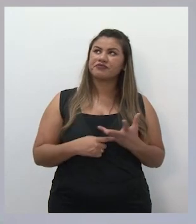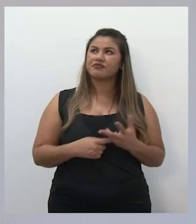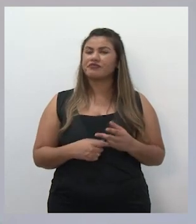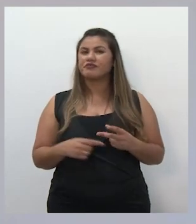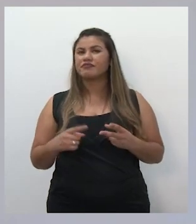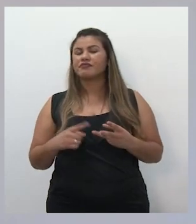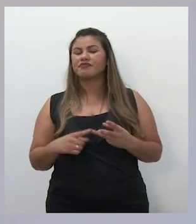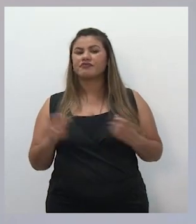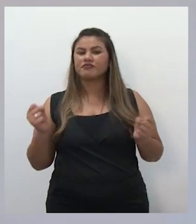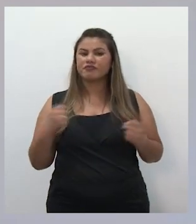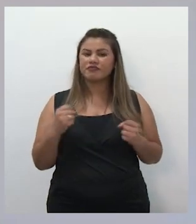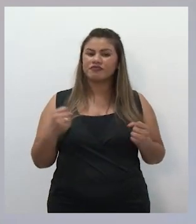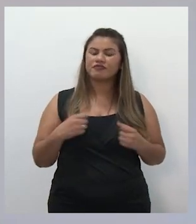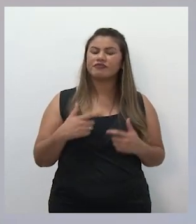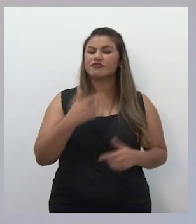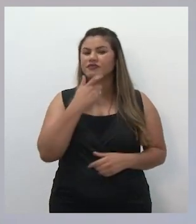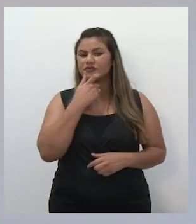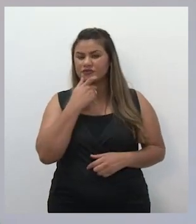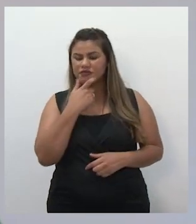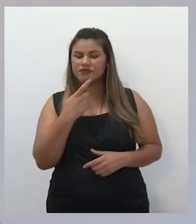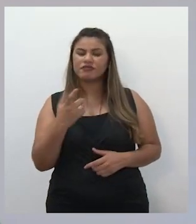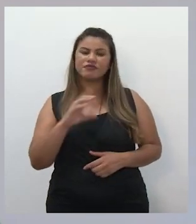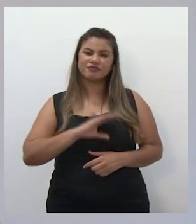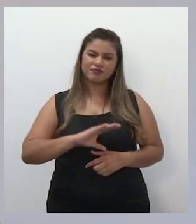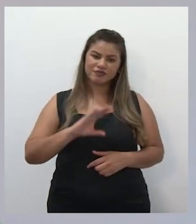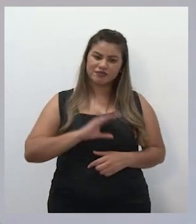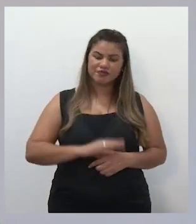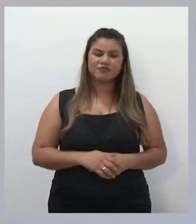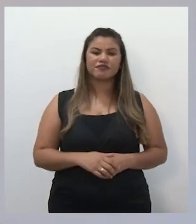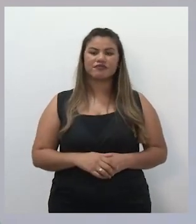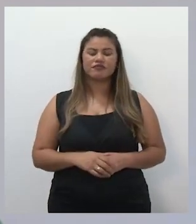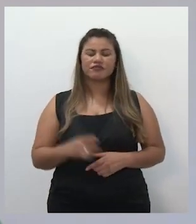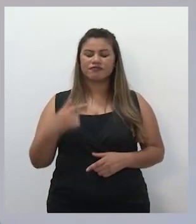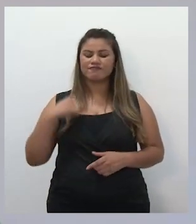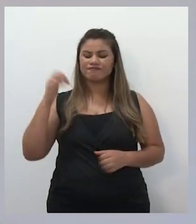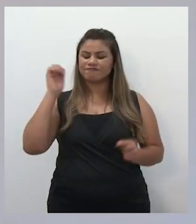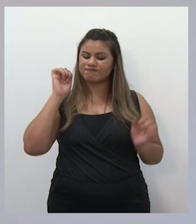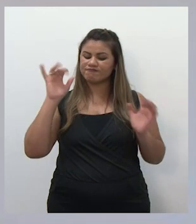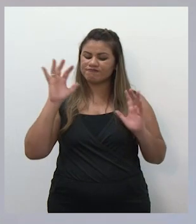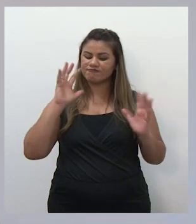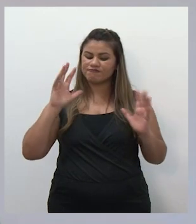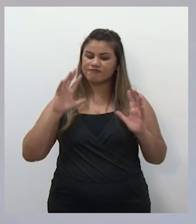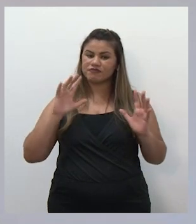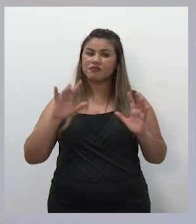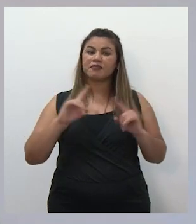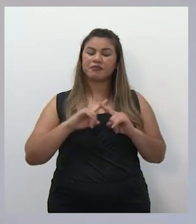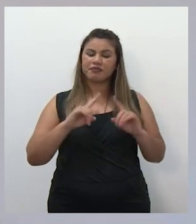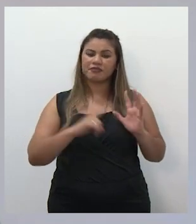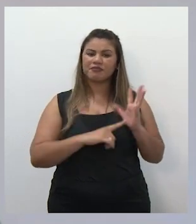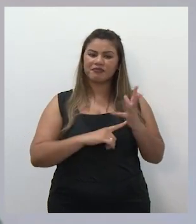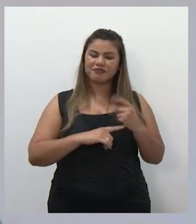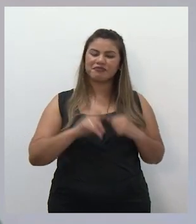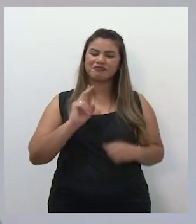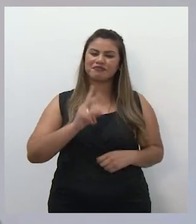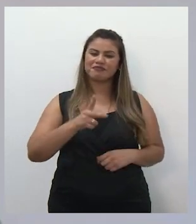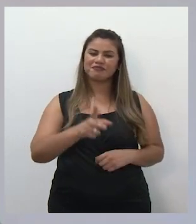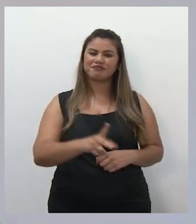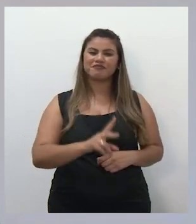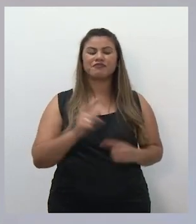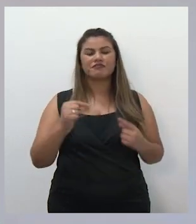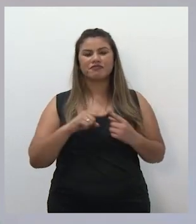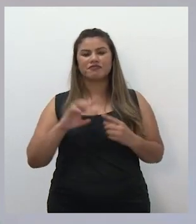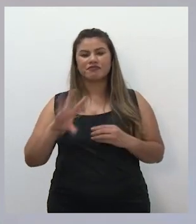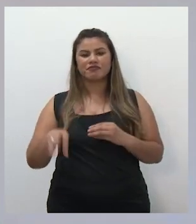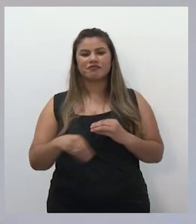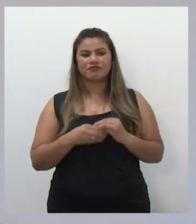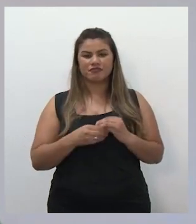educação física, eu sou inglês ou eu sou língua portuguesa. Eu saio da caixinha e não perco a minha identidade. Eu apenas